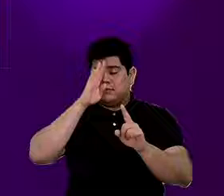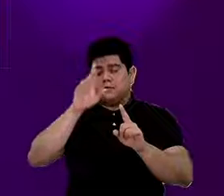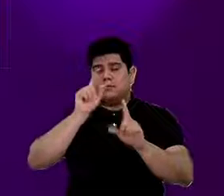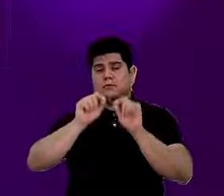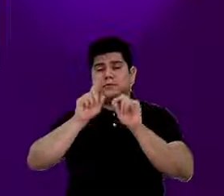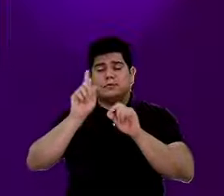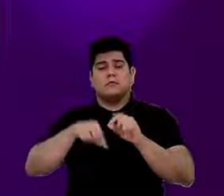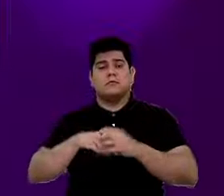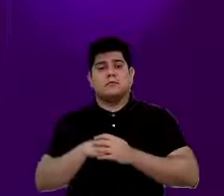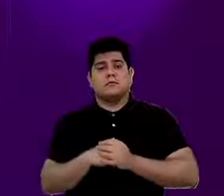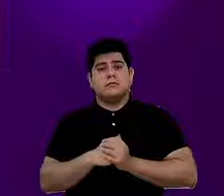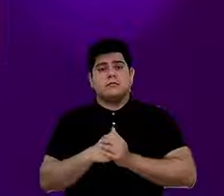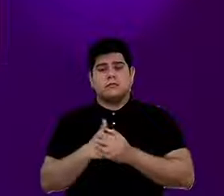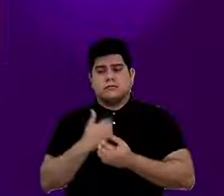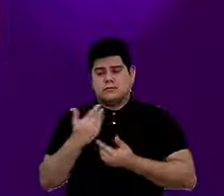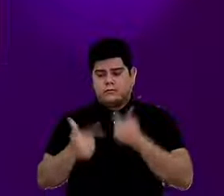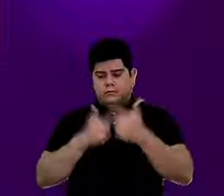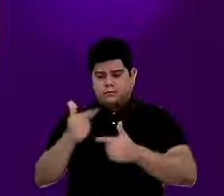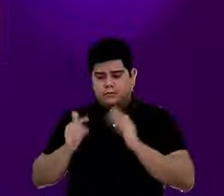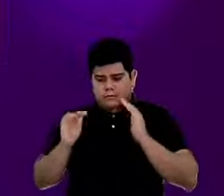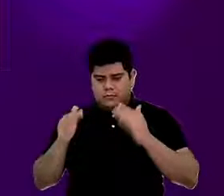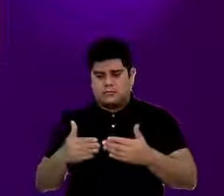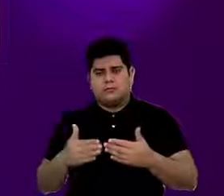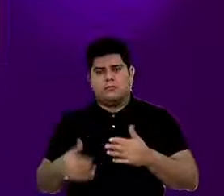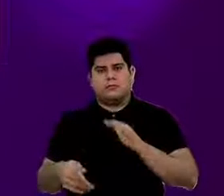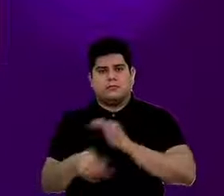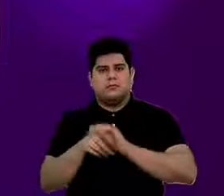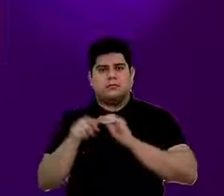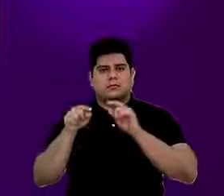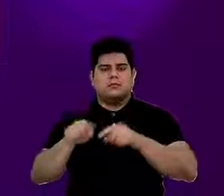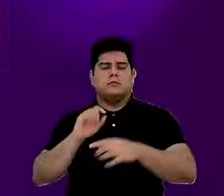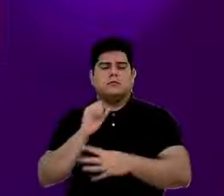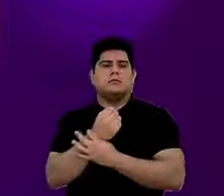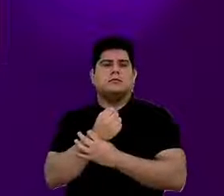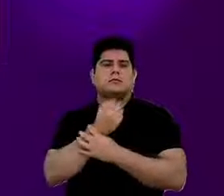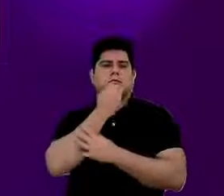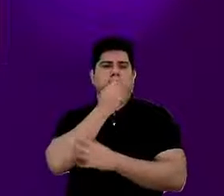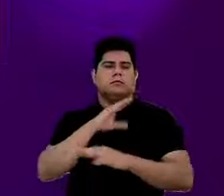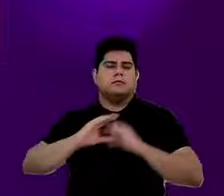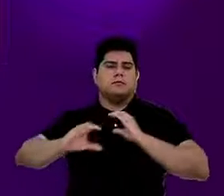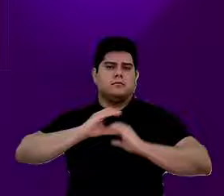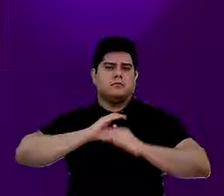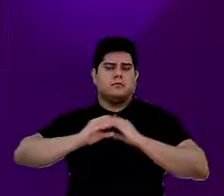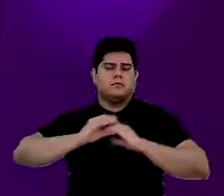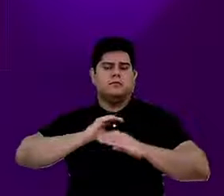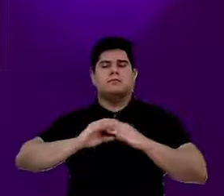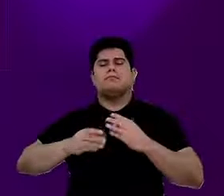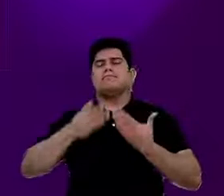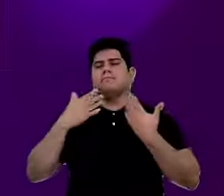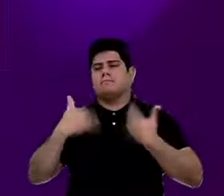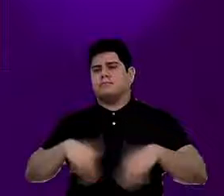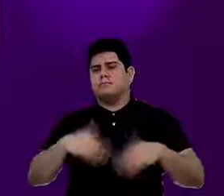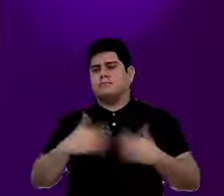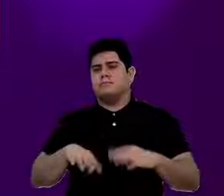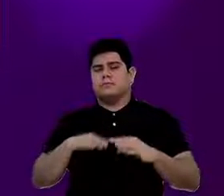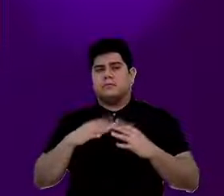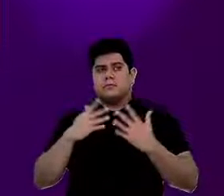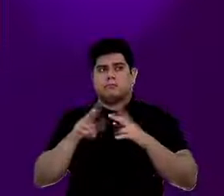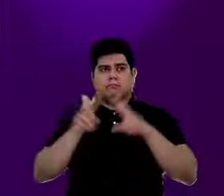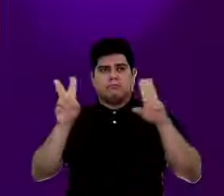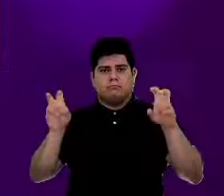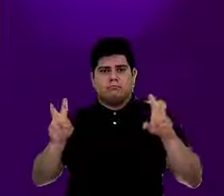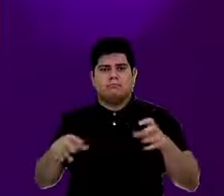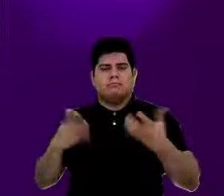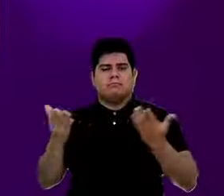dar tarefas específicas e garantir uma boa comunicação. O grande tópico, acho